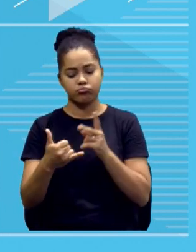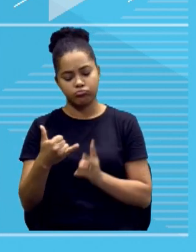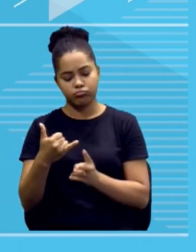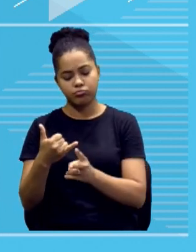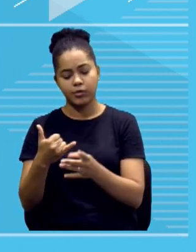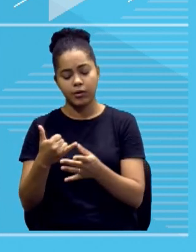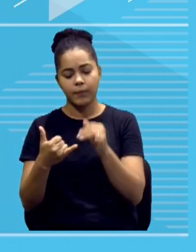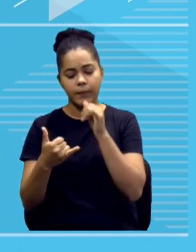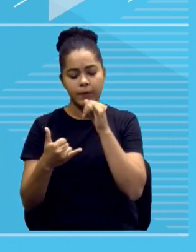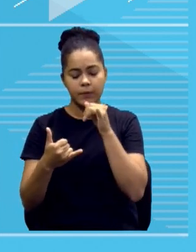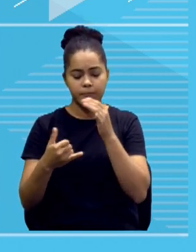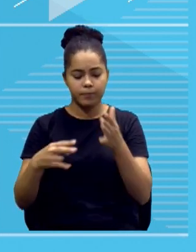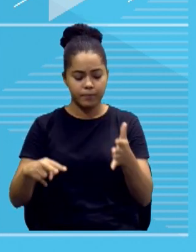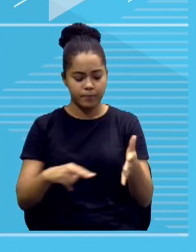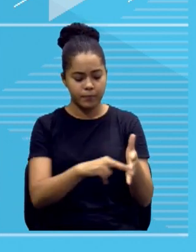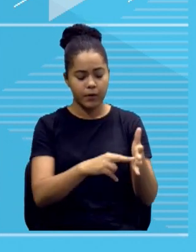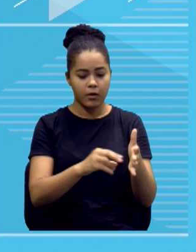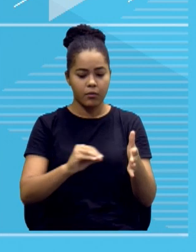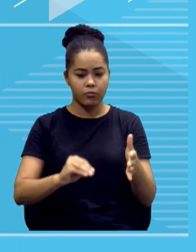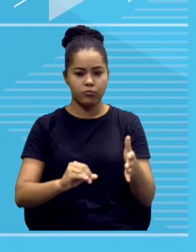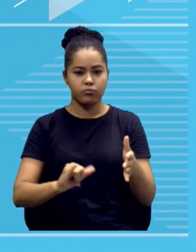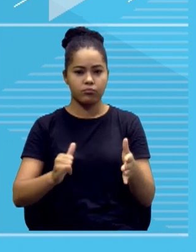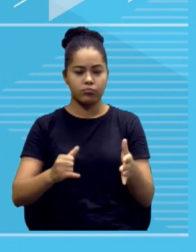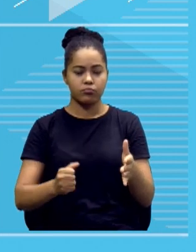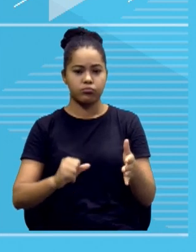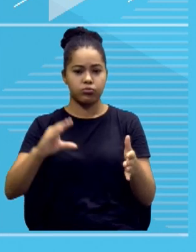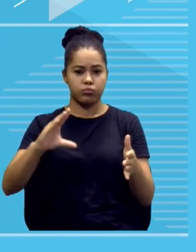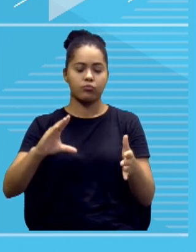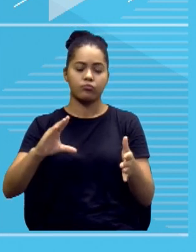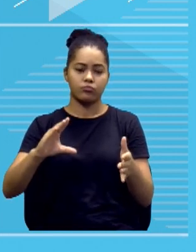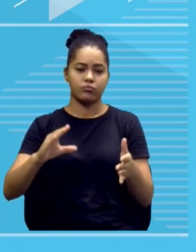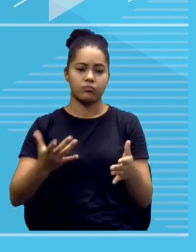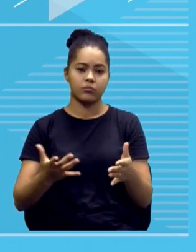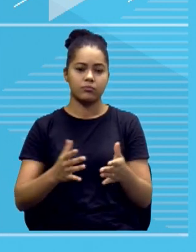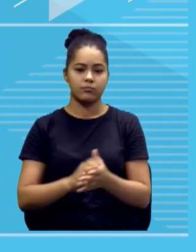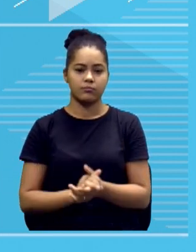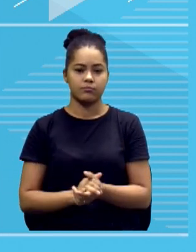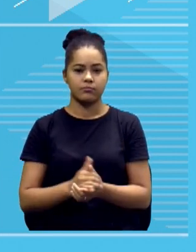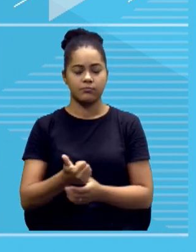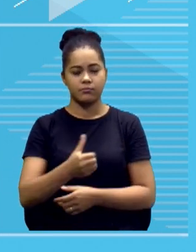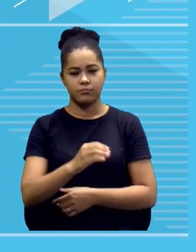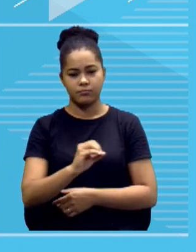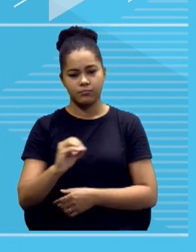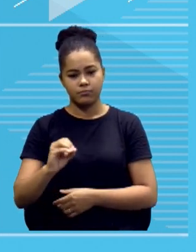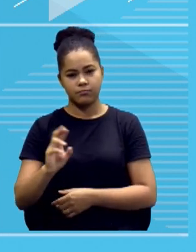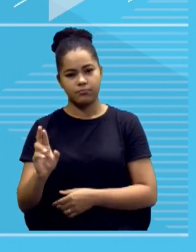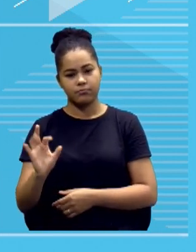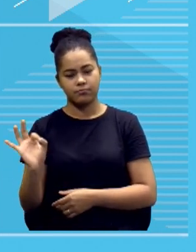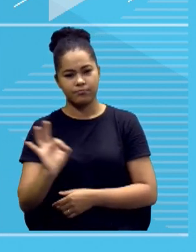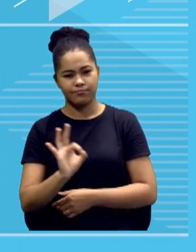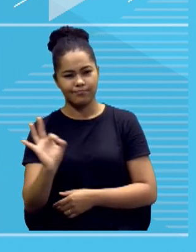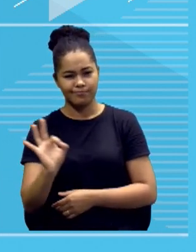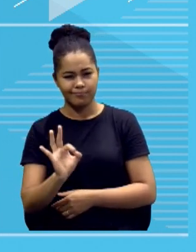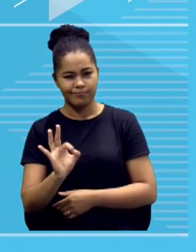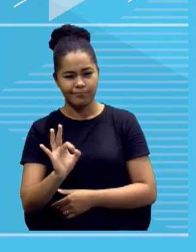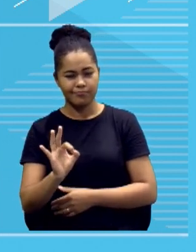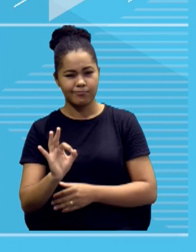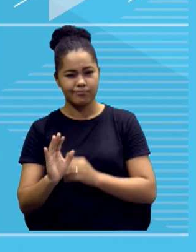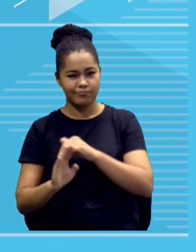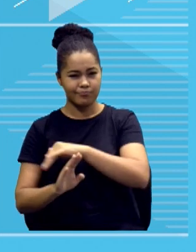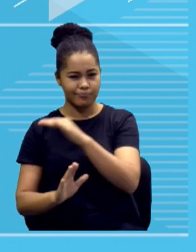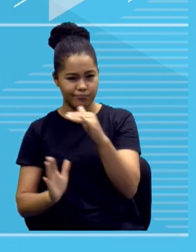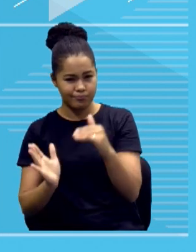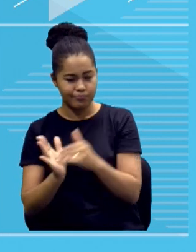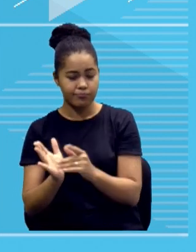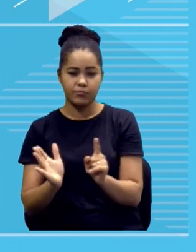você ponha na tomada, ele ligue de novo. E ele nunca carrega 100%. Quando o celular chega ali em 80%, 85%,